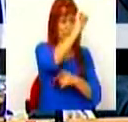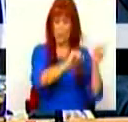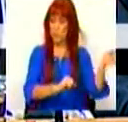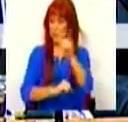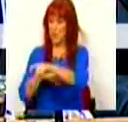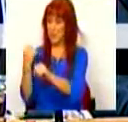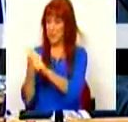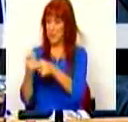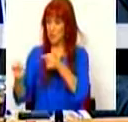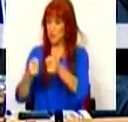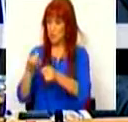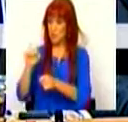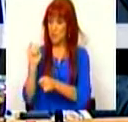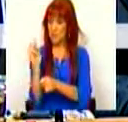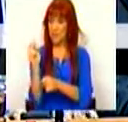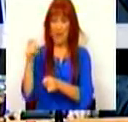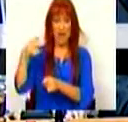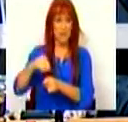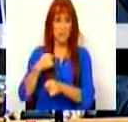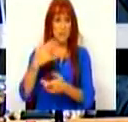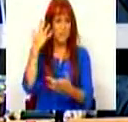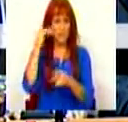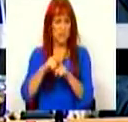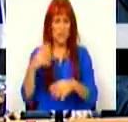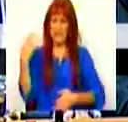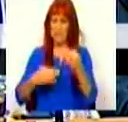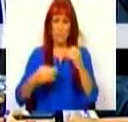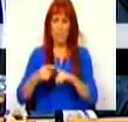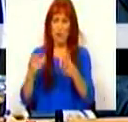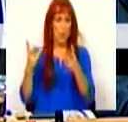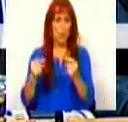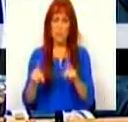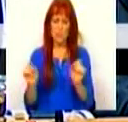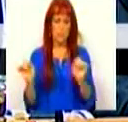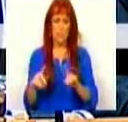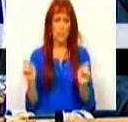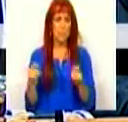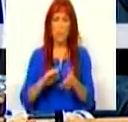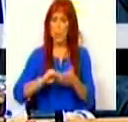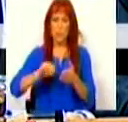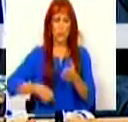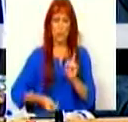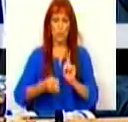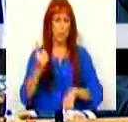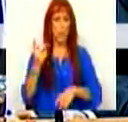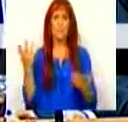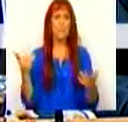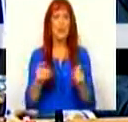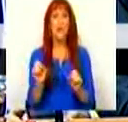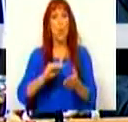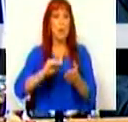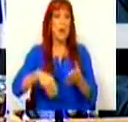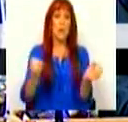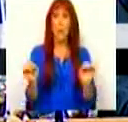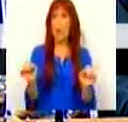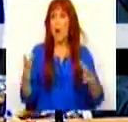a entidade gestora do Ciresp não foi visado pelo Tribunal de Contas, não se formou o contrato e, portanto, não havendo